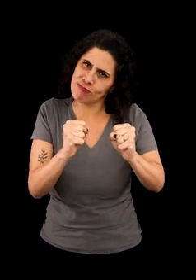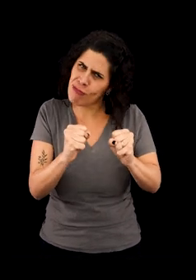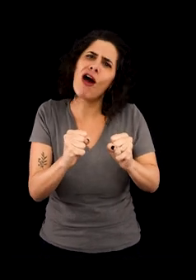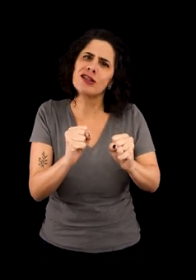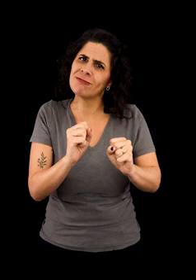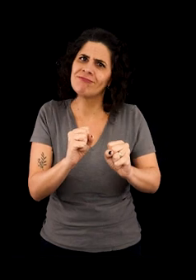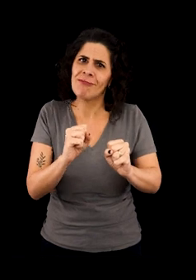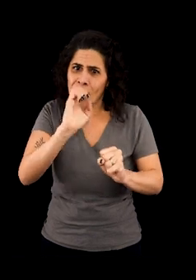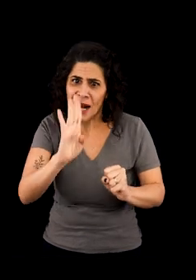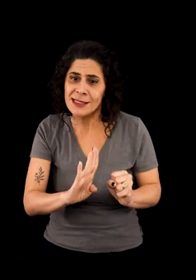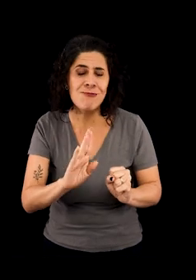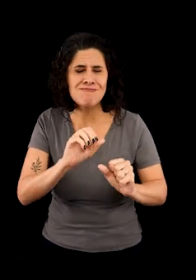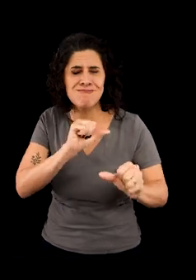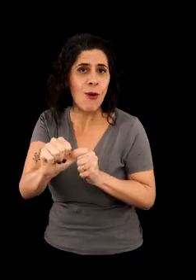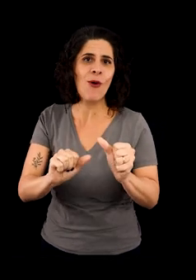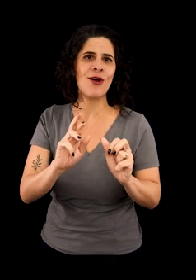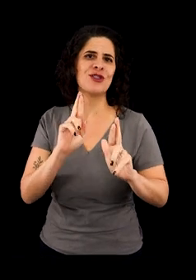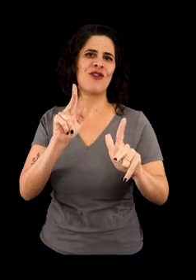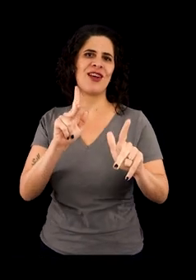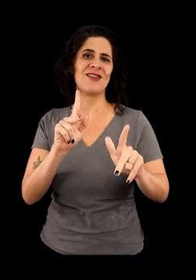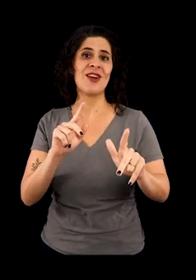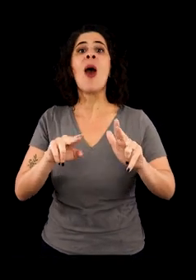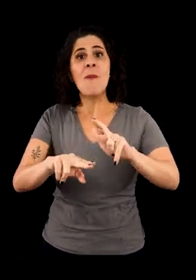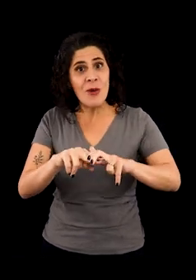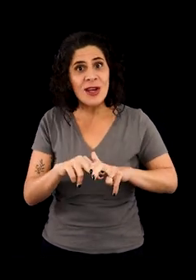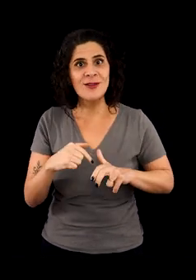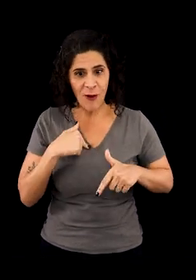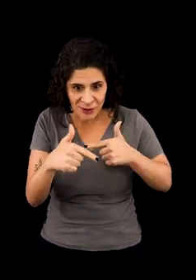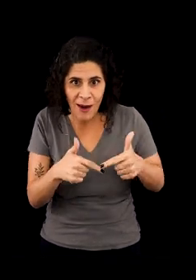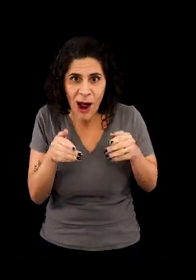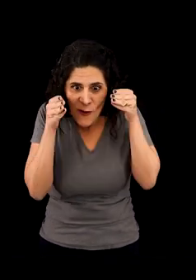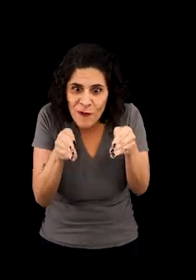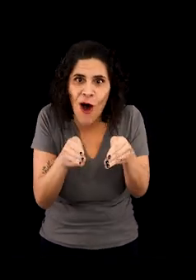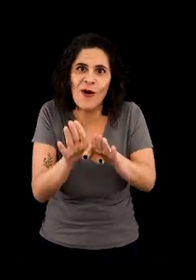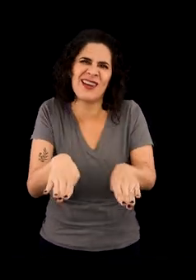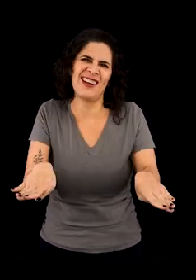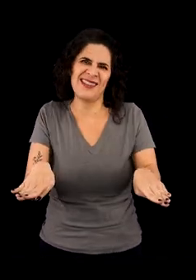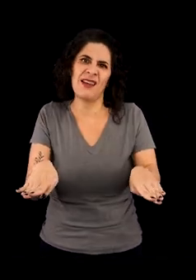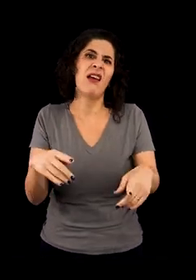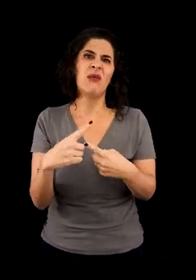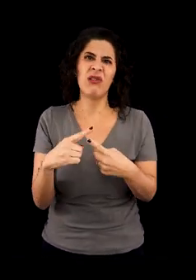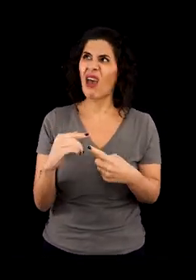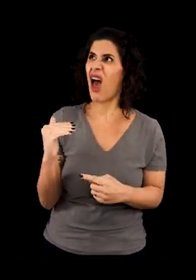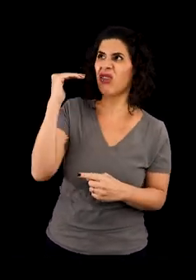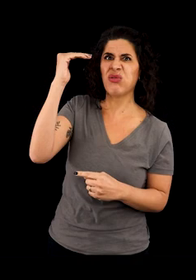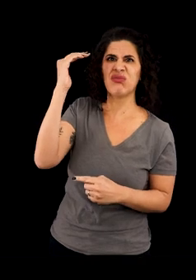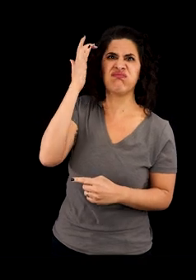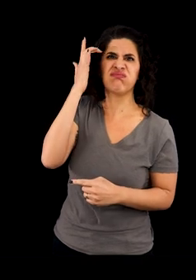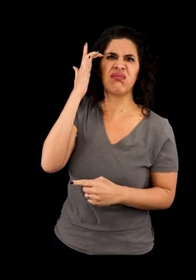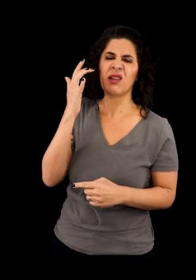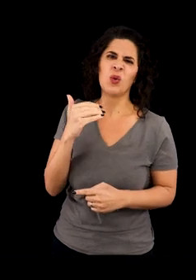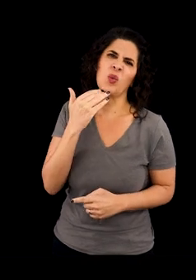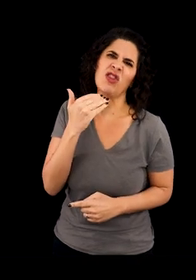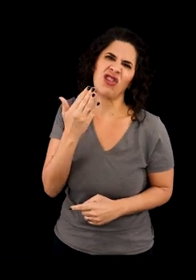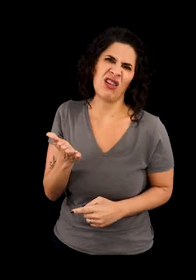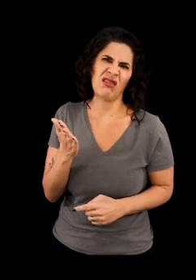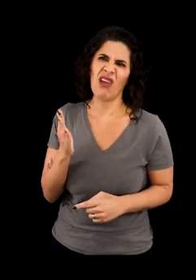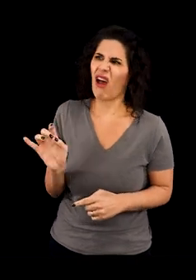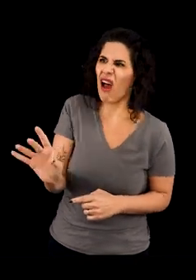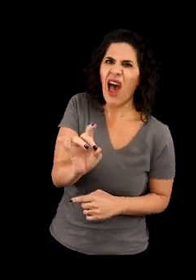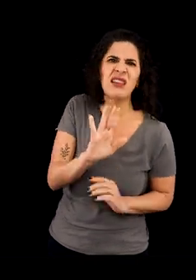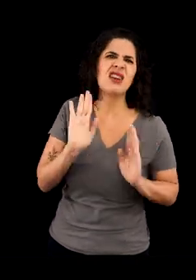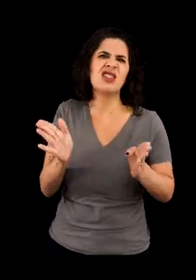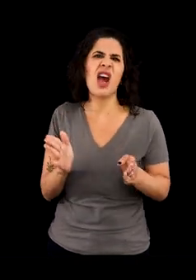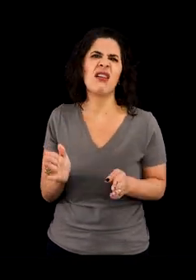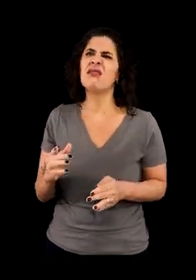fará um Brasil diferente. Por isso que eu trabalho para eles, para os pequenos. Os outros não adianta mais. Eles já são